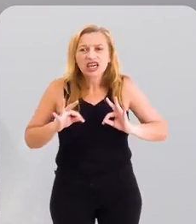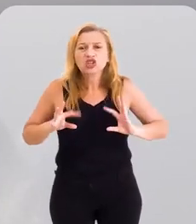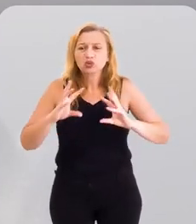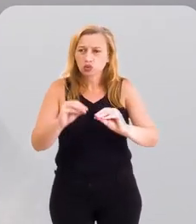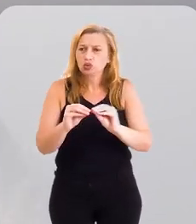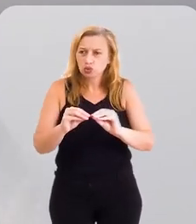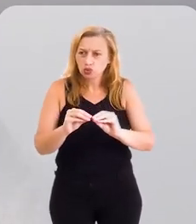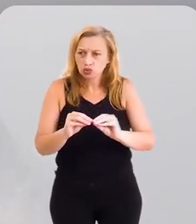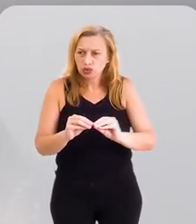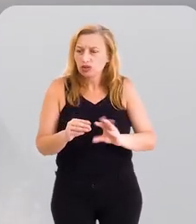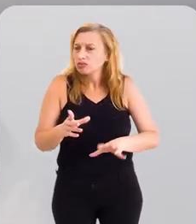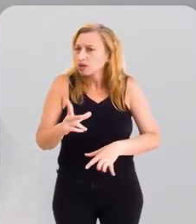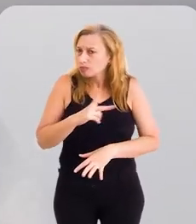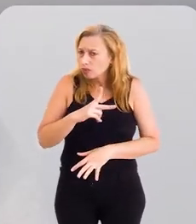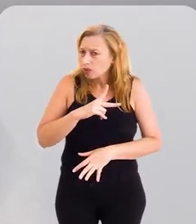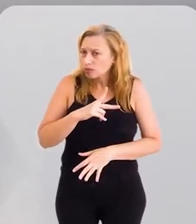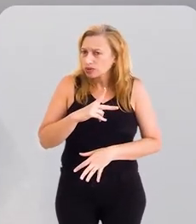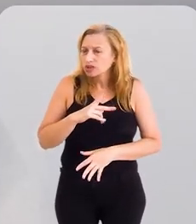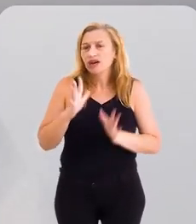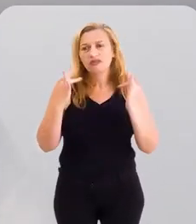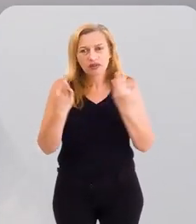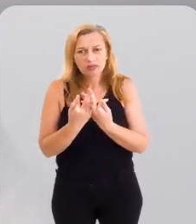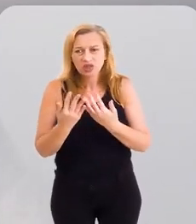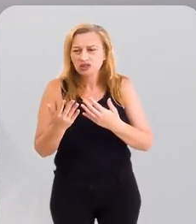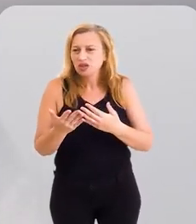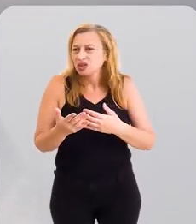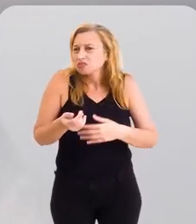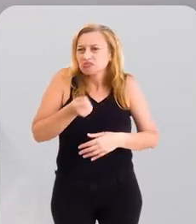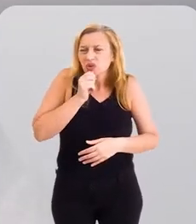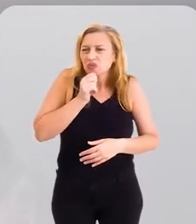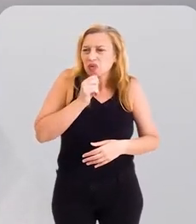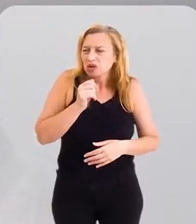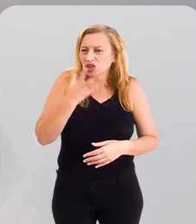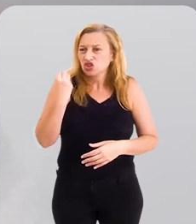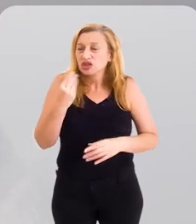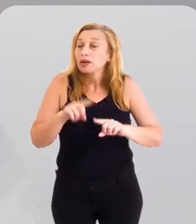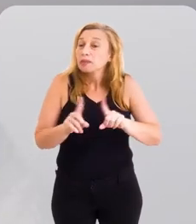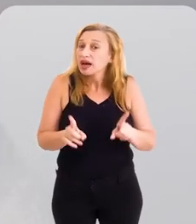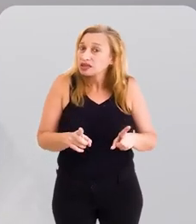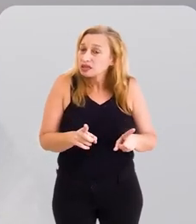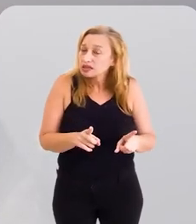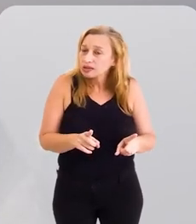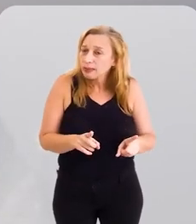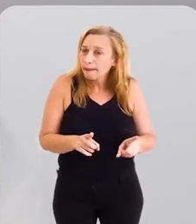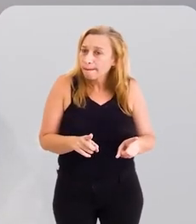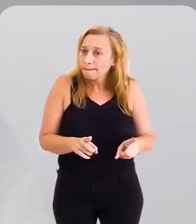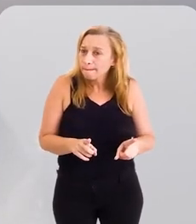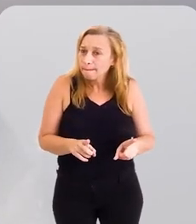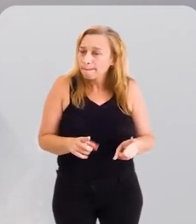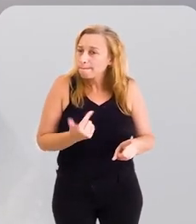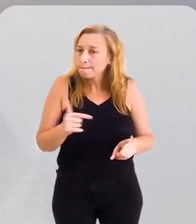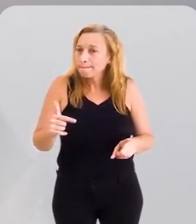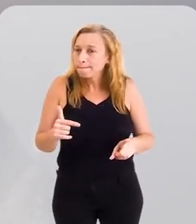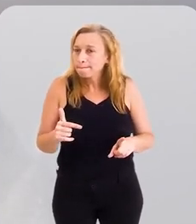foi displicente em relação a nada, nem de mim mesma, nem dos meus familiares, em nenhum momento foi displicente.